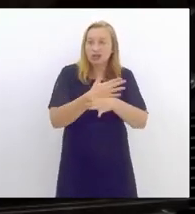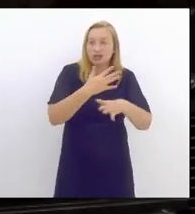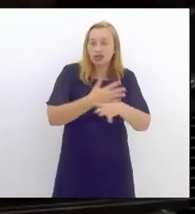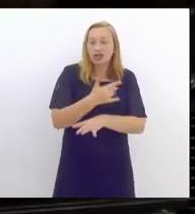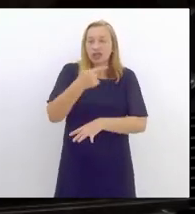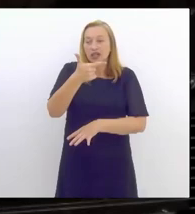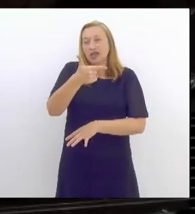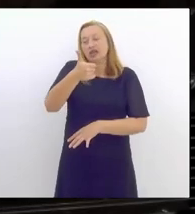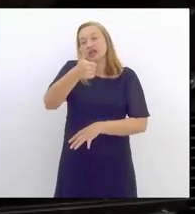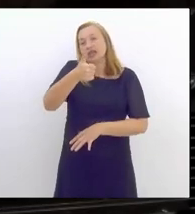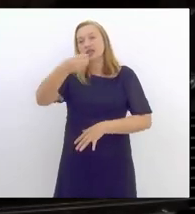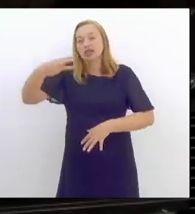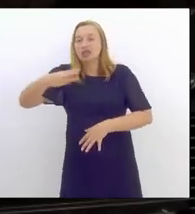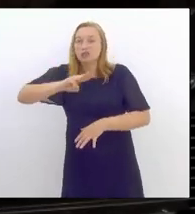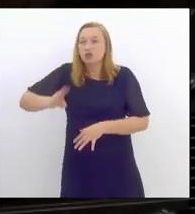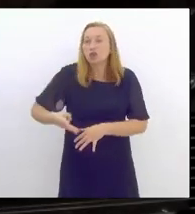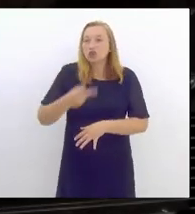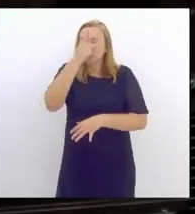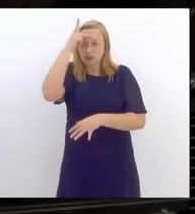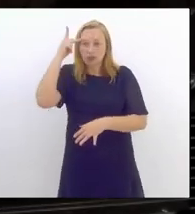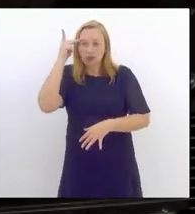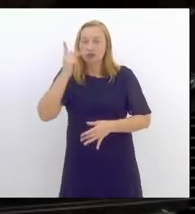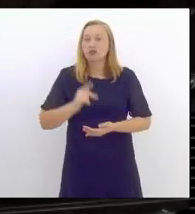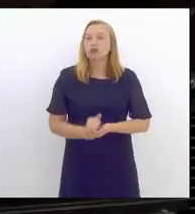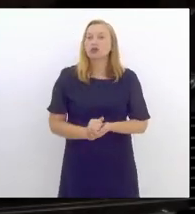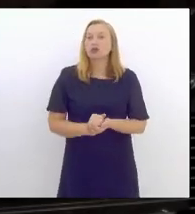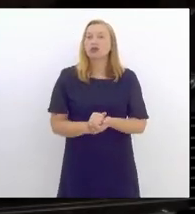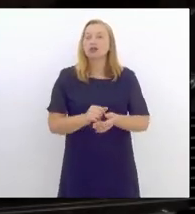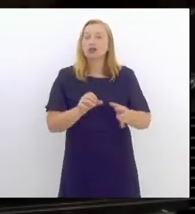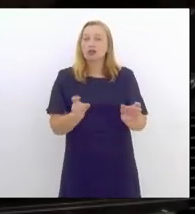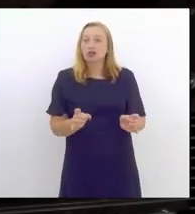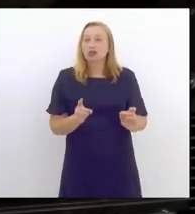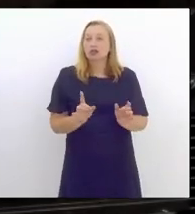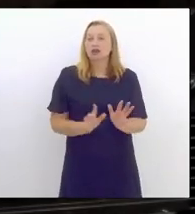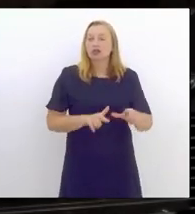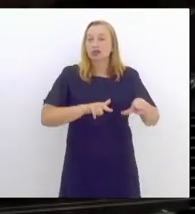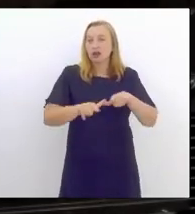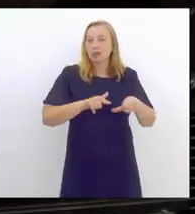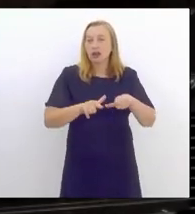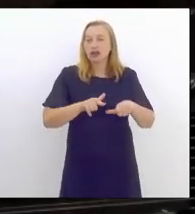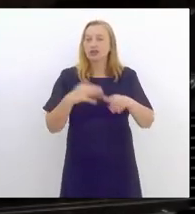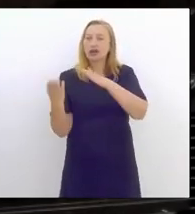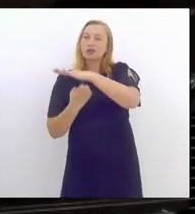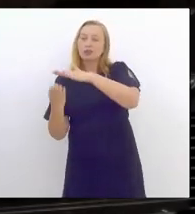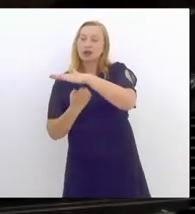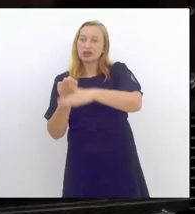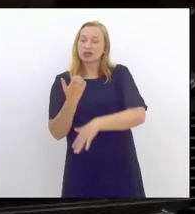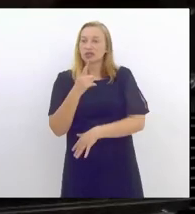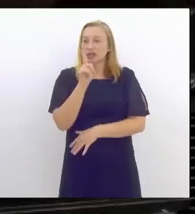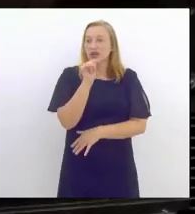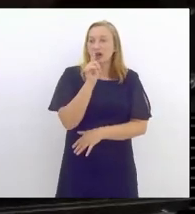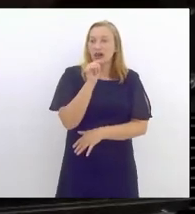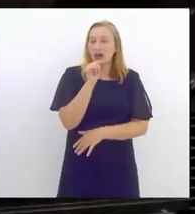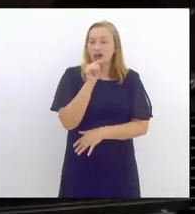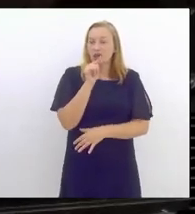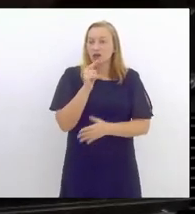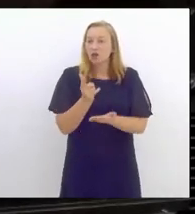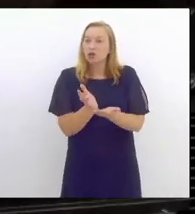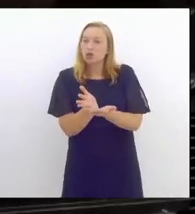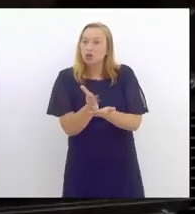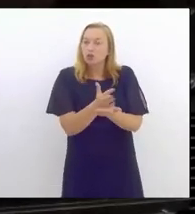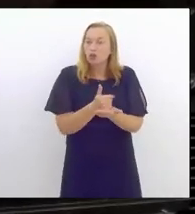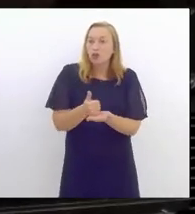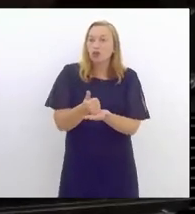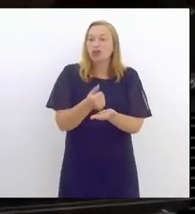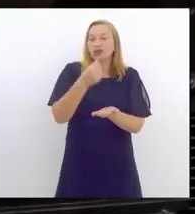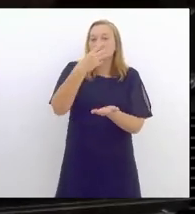habitantes. Após a concessão dos serviços, a SEDAI encerra o ano com um incrível lucro de